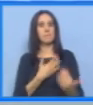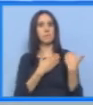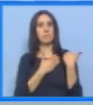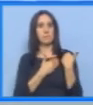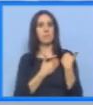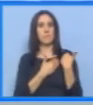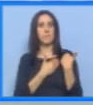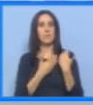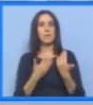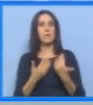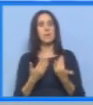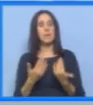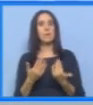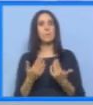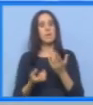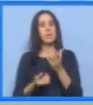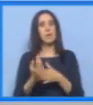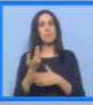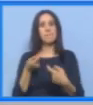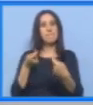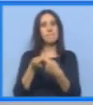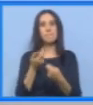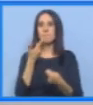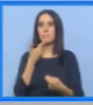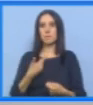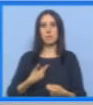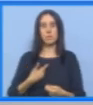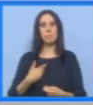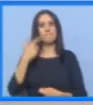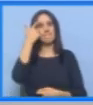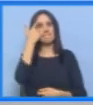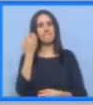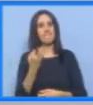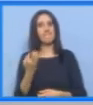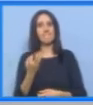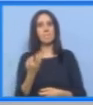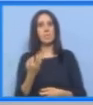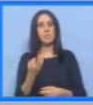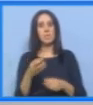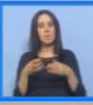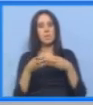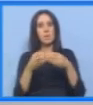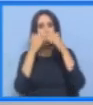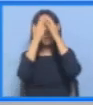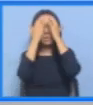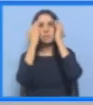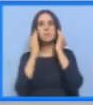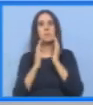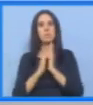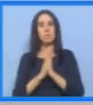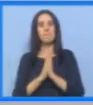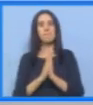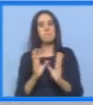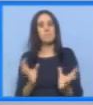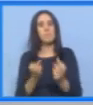responsabilizado em dar resposta a esse pedido, não é? Ele pensou que realmente seria uma congregação com o carisma da